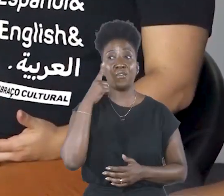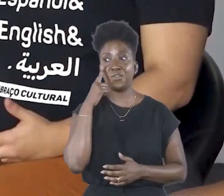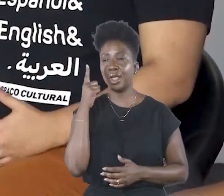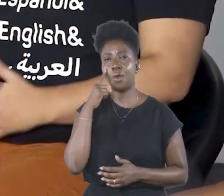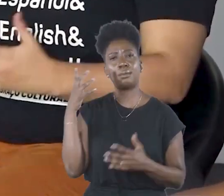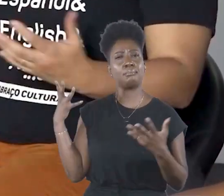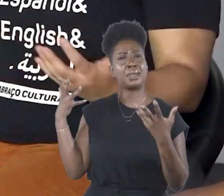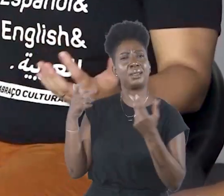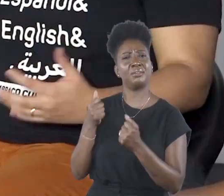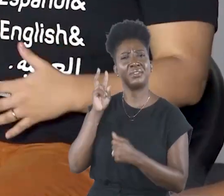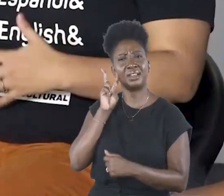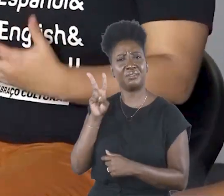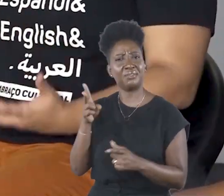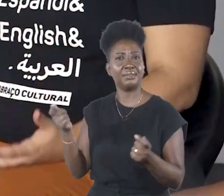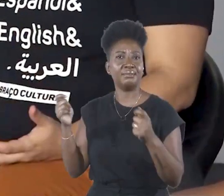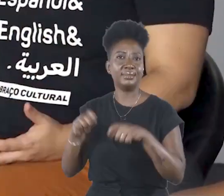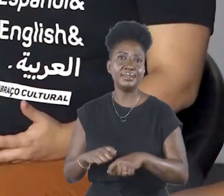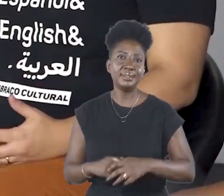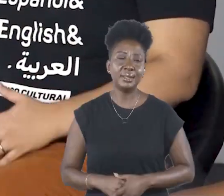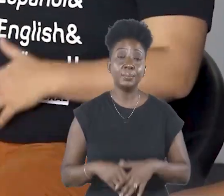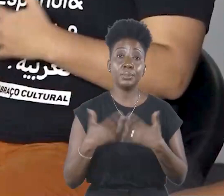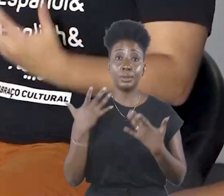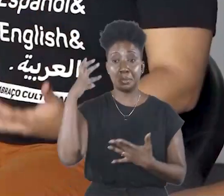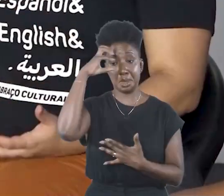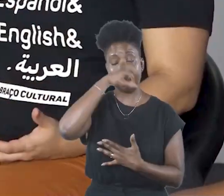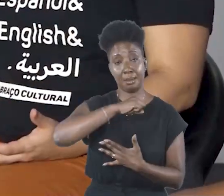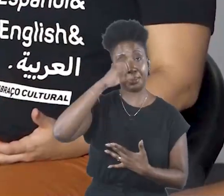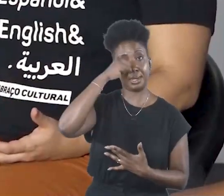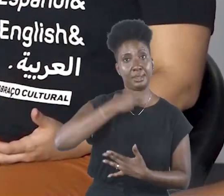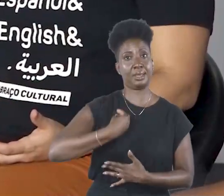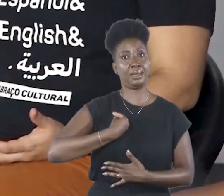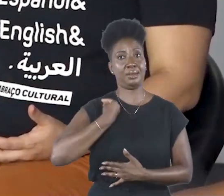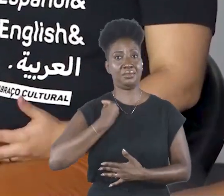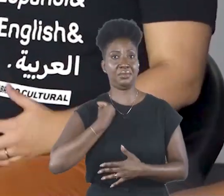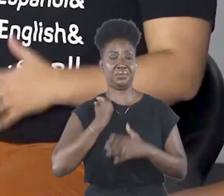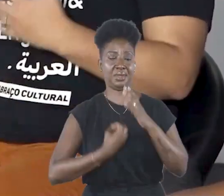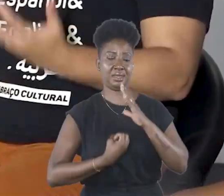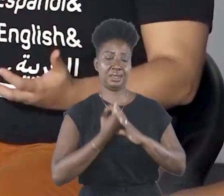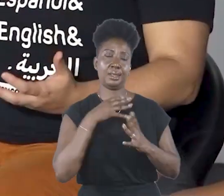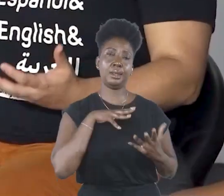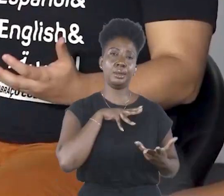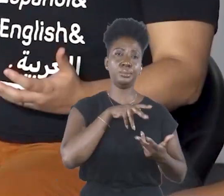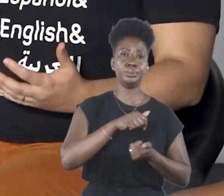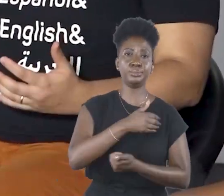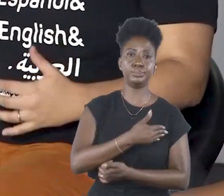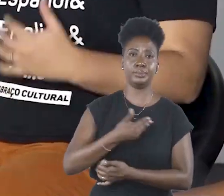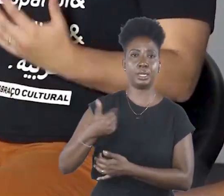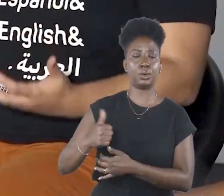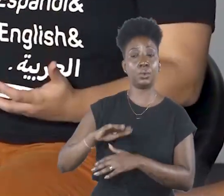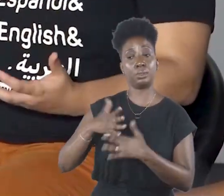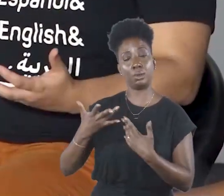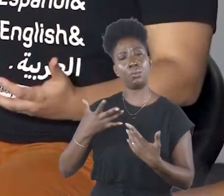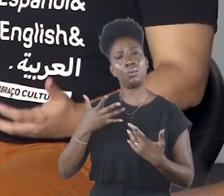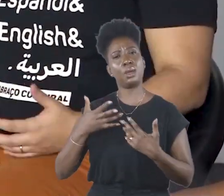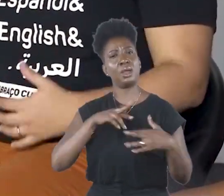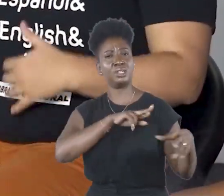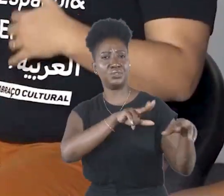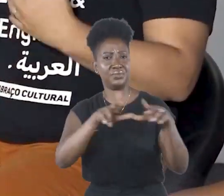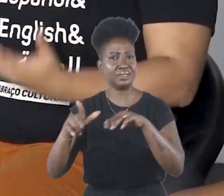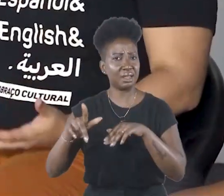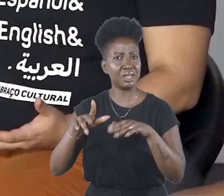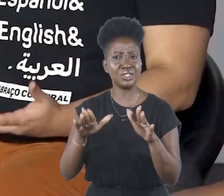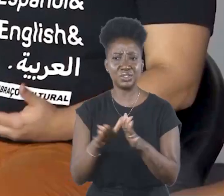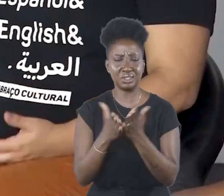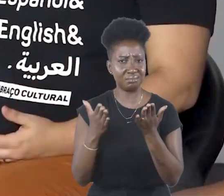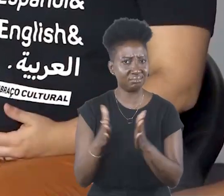minha equipe super diversa, de gente de todo lugar do mundo, em que todo mundo aprende o tempo todo, em que a gente olha para os desafios, encara esses desafios